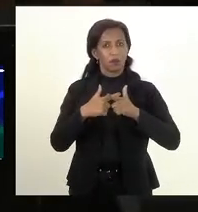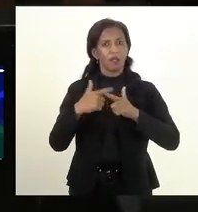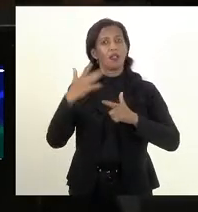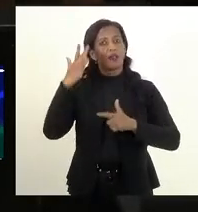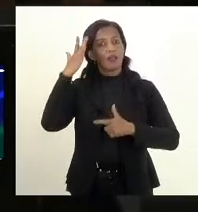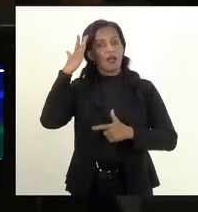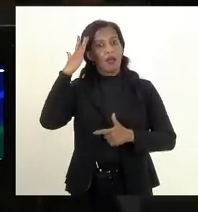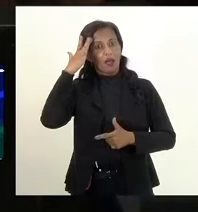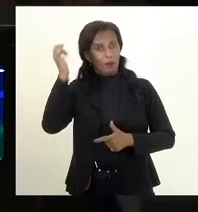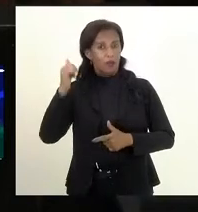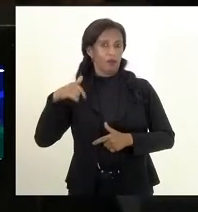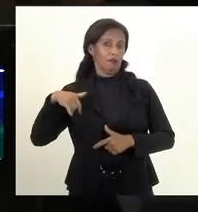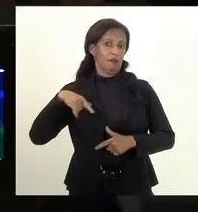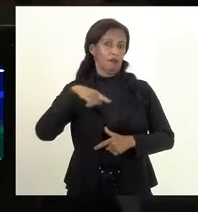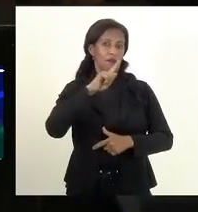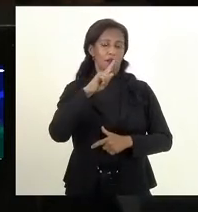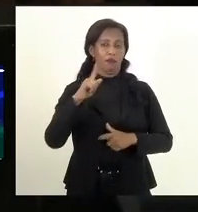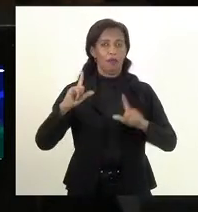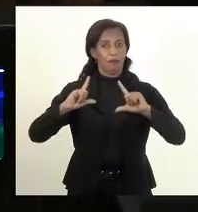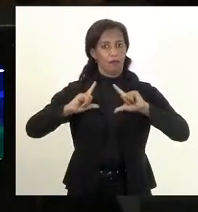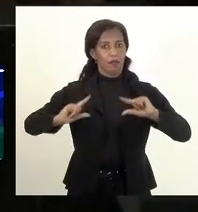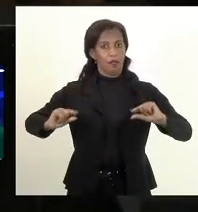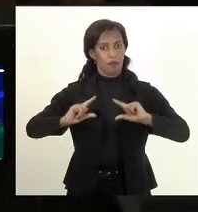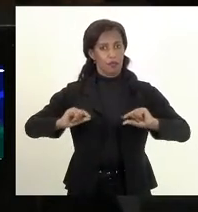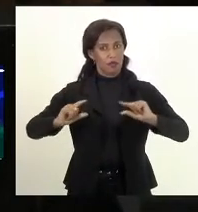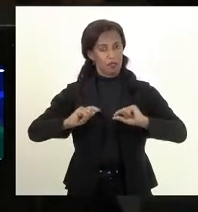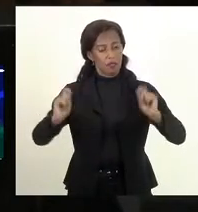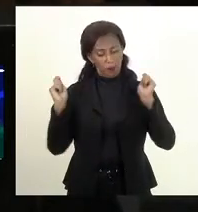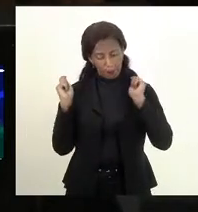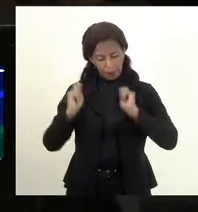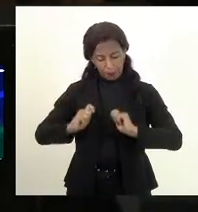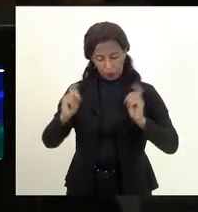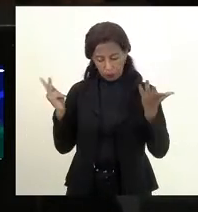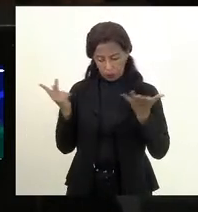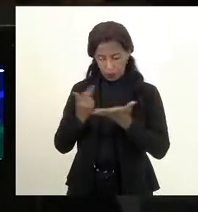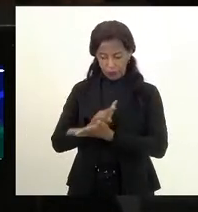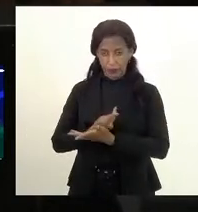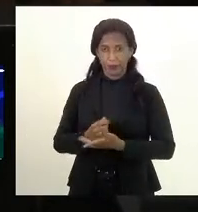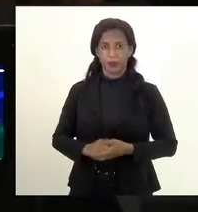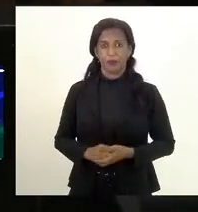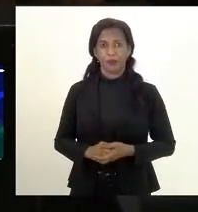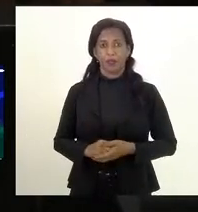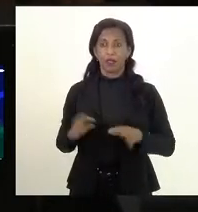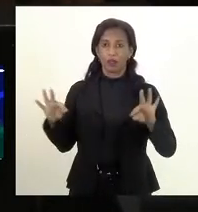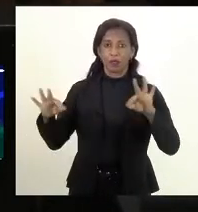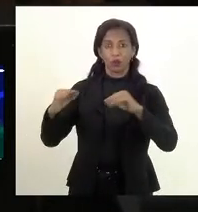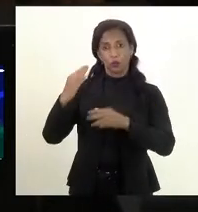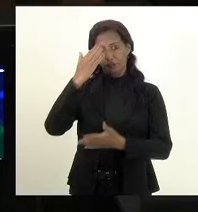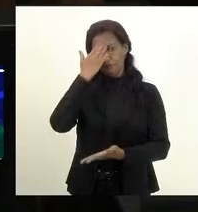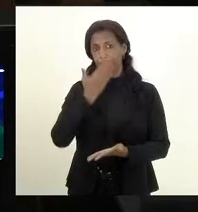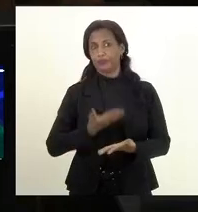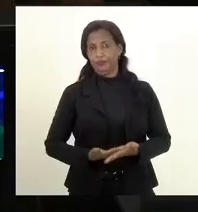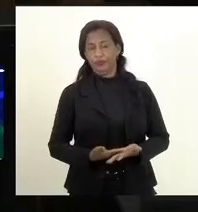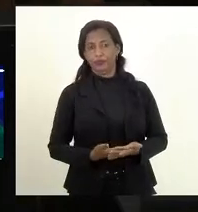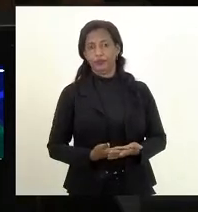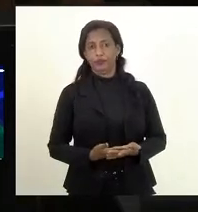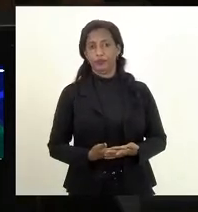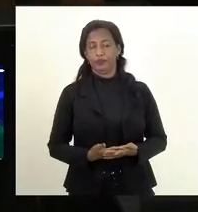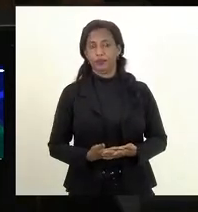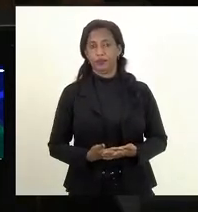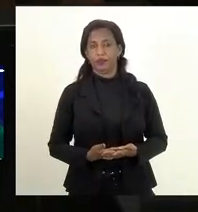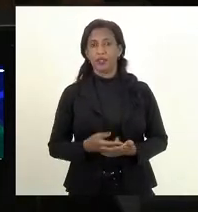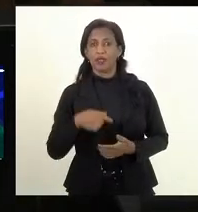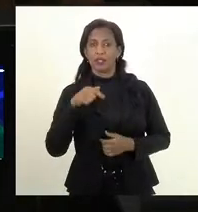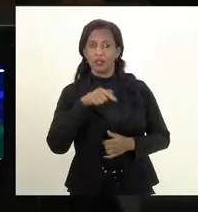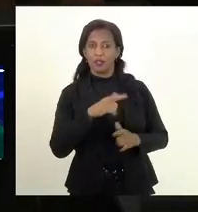amanhã é possível e até até todos acreditam que se